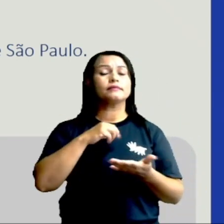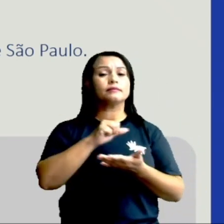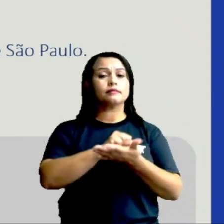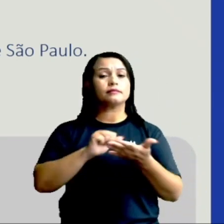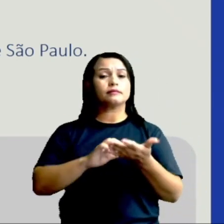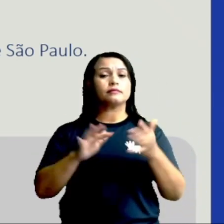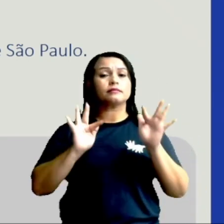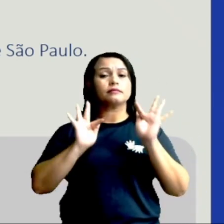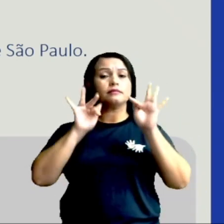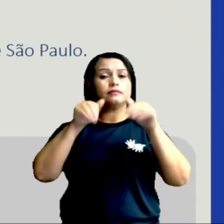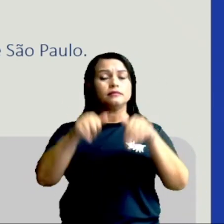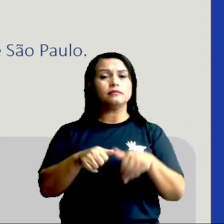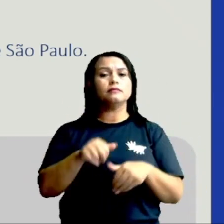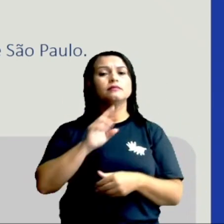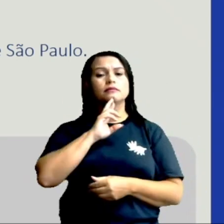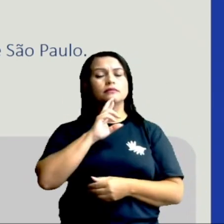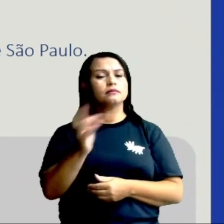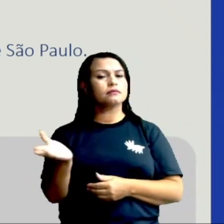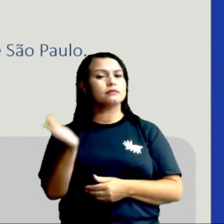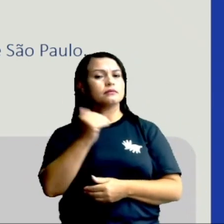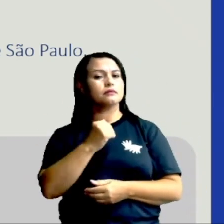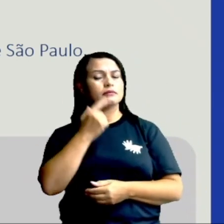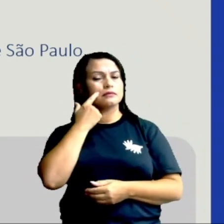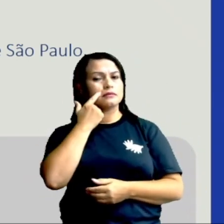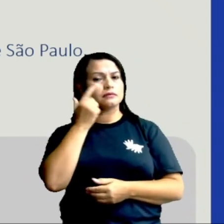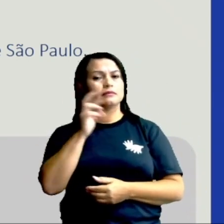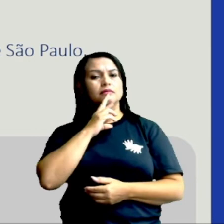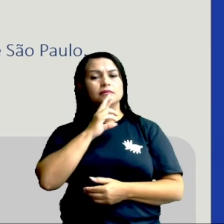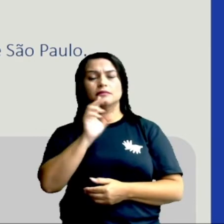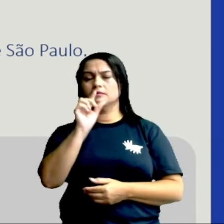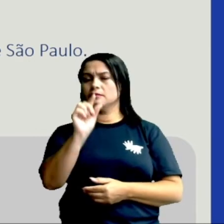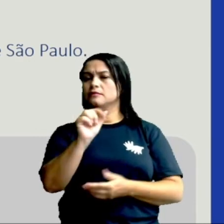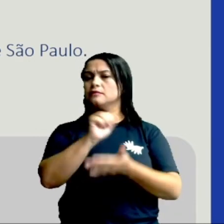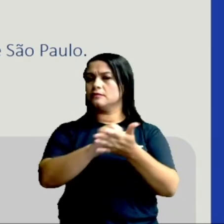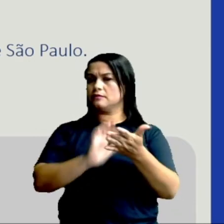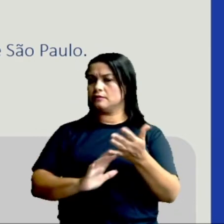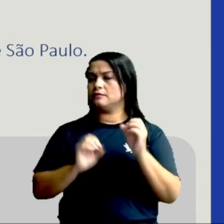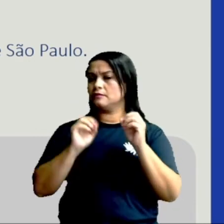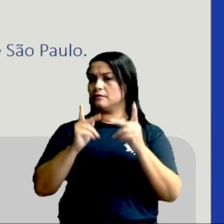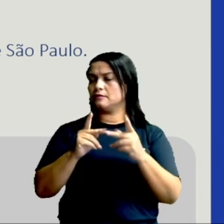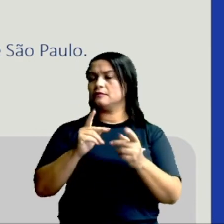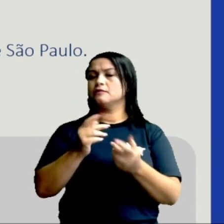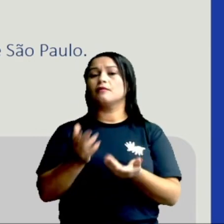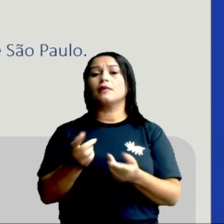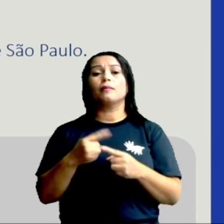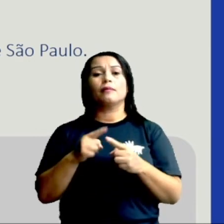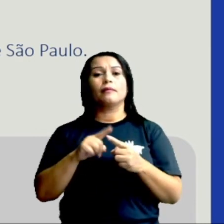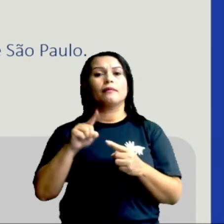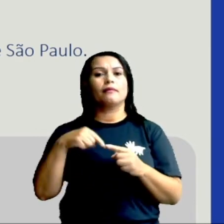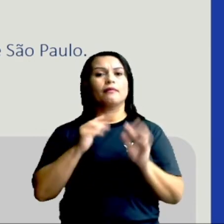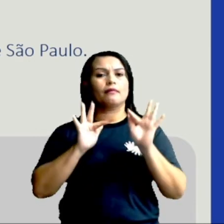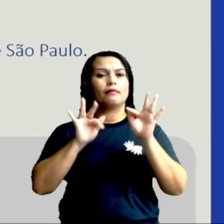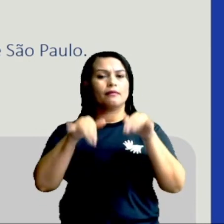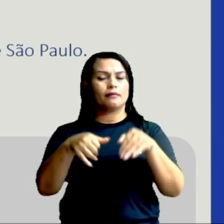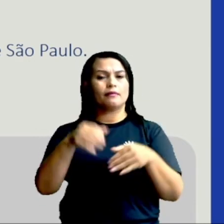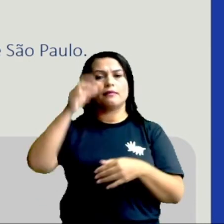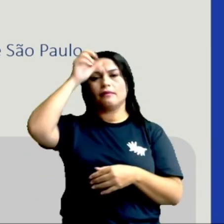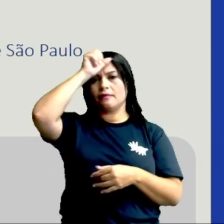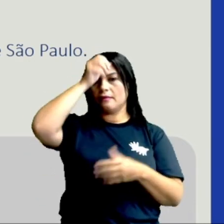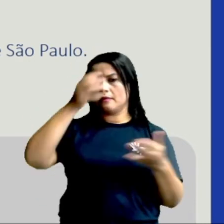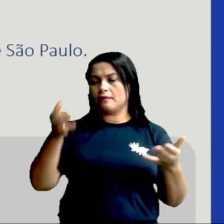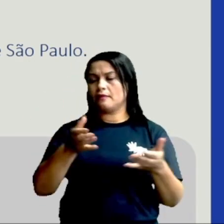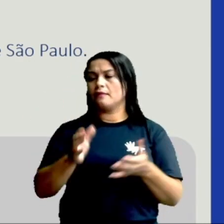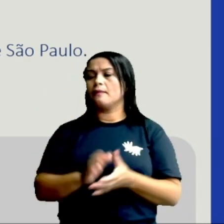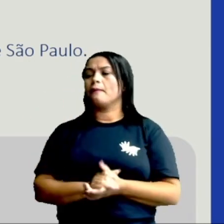gente finalizar, vamos comigo agora aqui para a gente responder um pouquinho essa atividade, tá bom? Para a gente concretizar essa aprendizagem